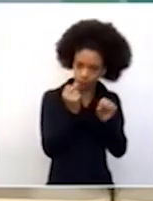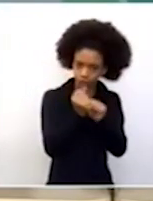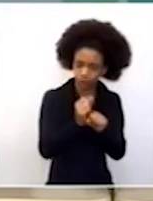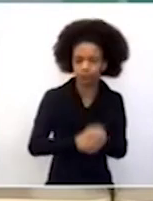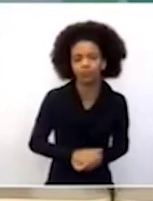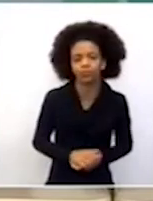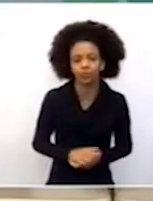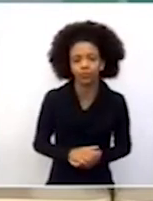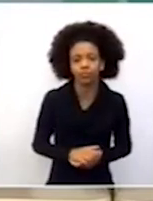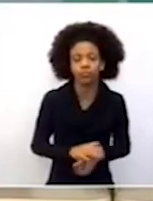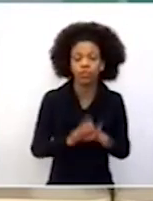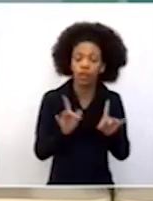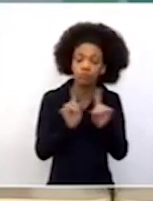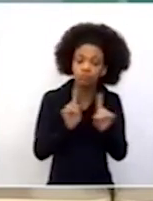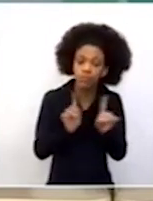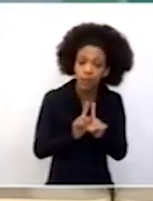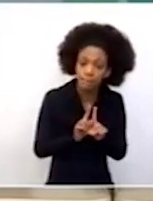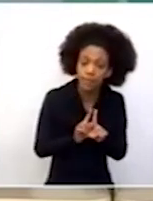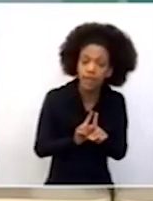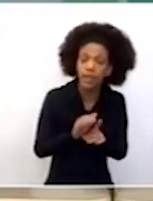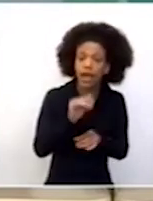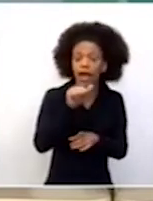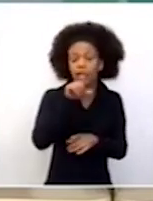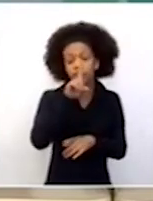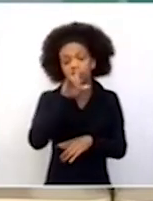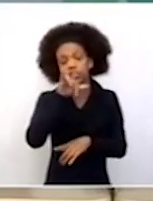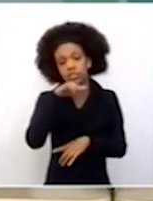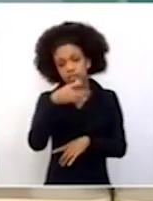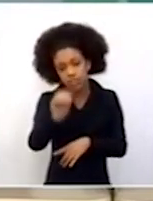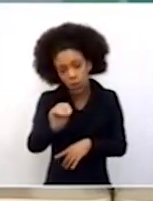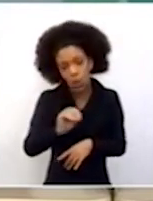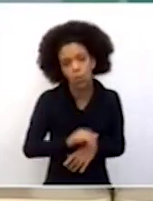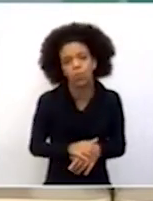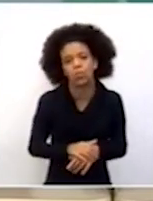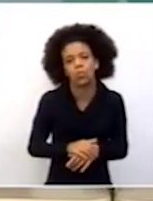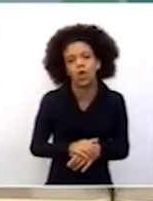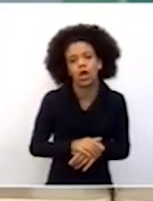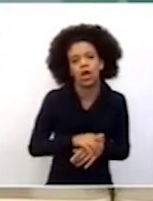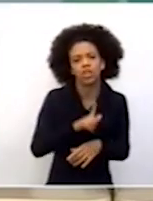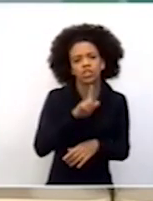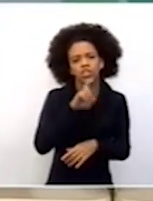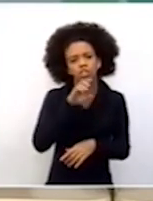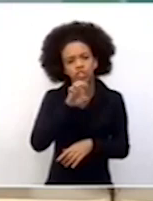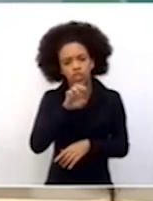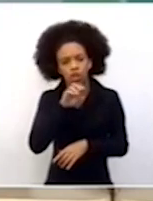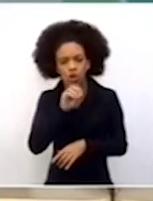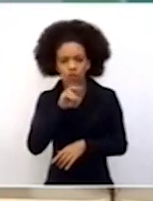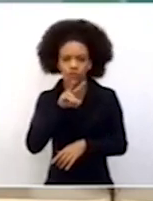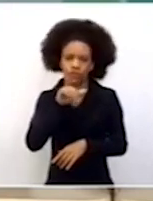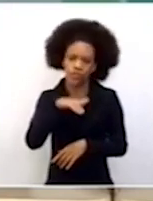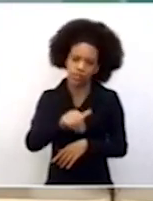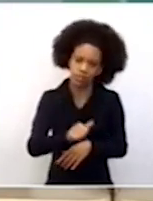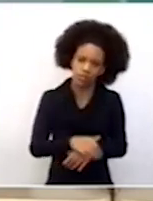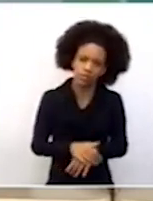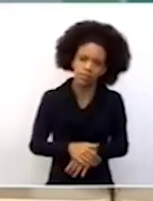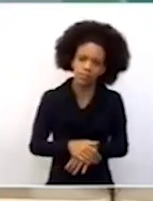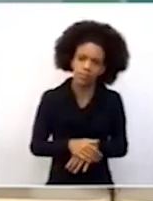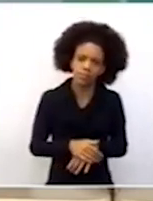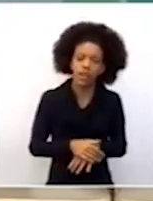professora Cristina citou a adição, né? A professora Jovina, agrupamento e sequência